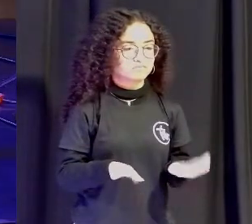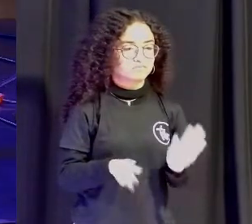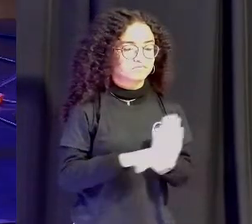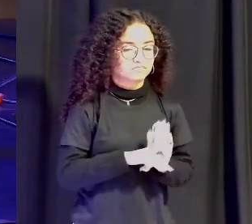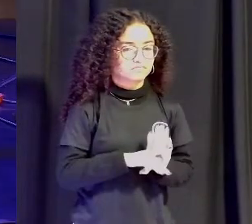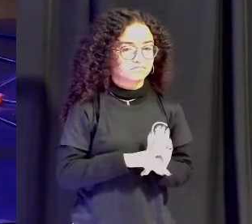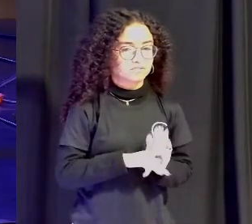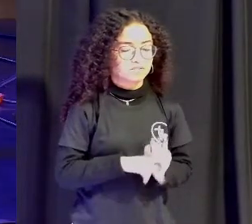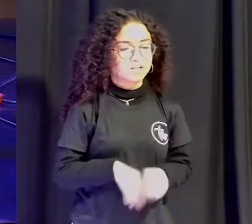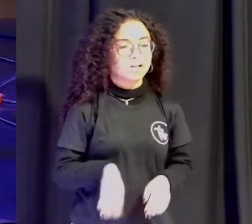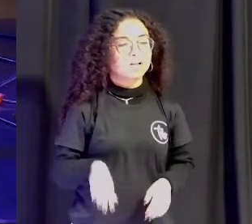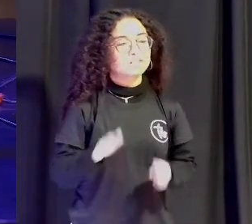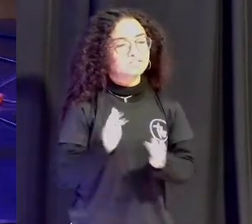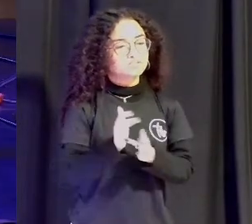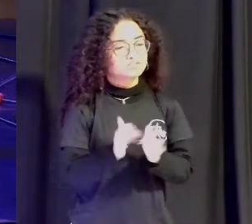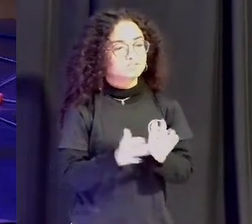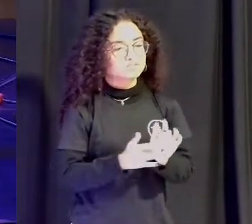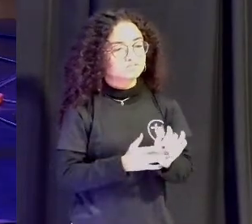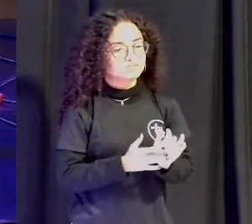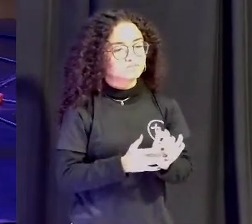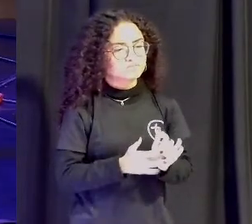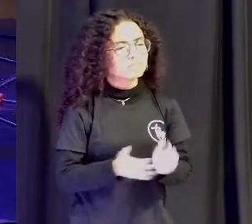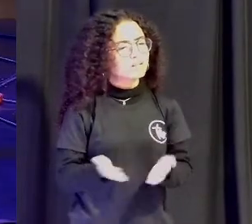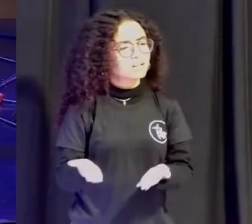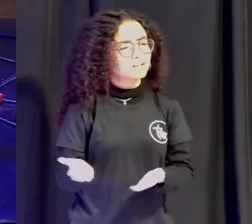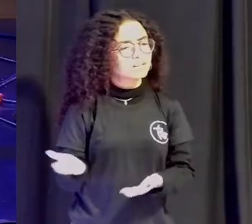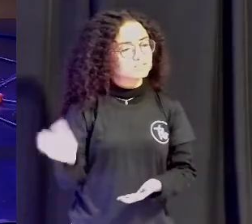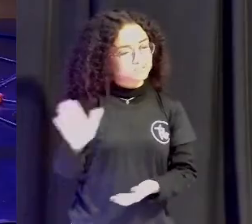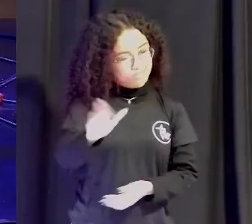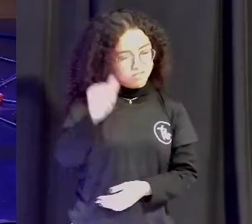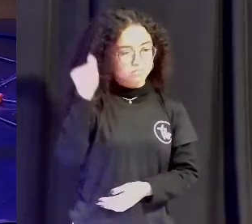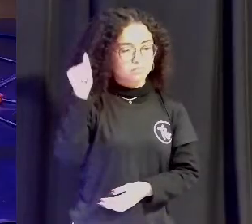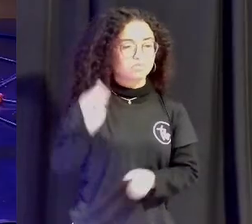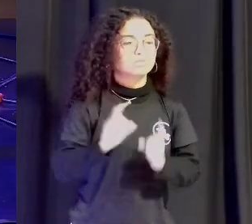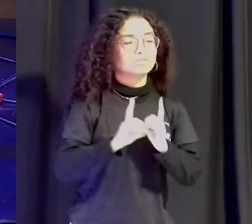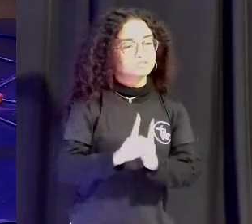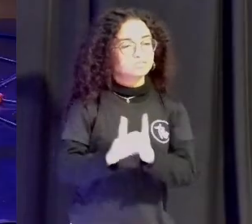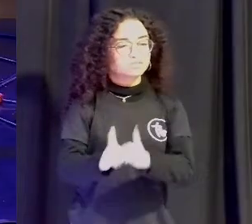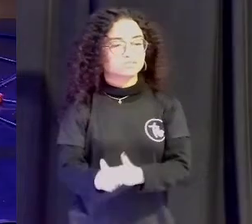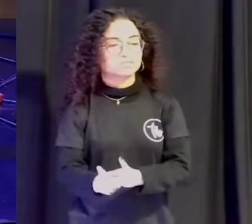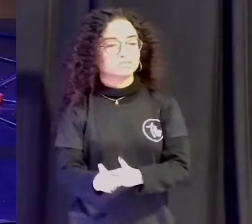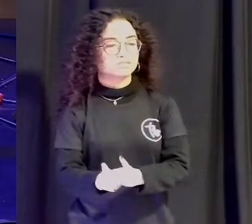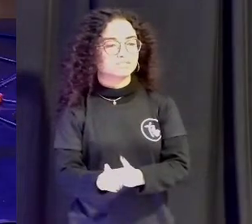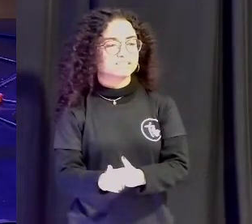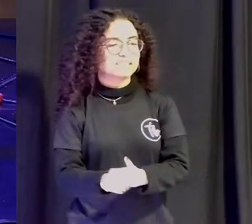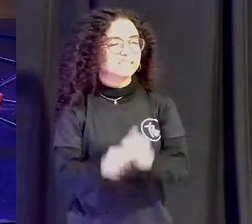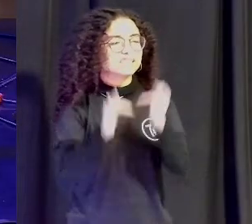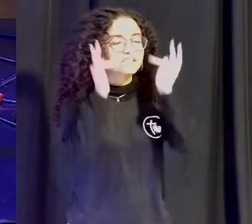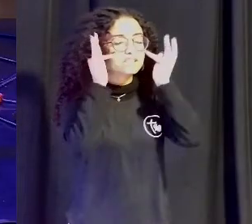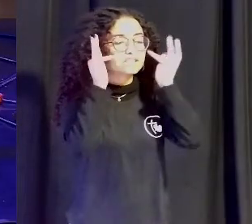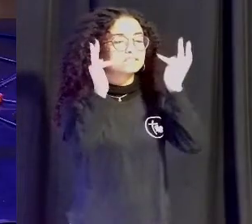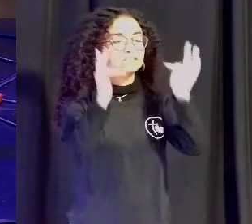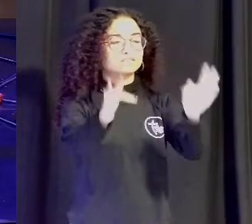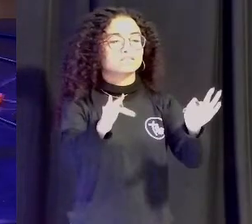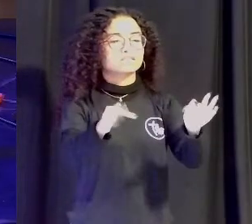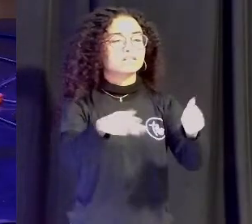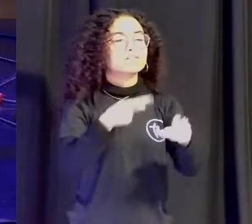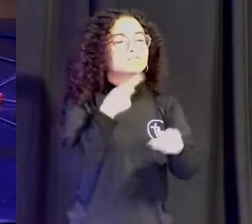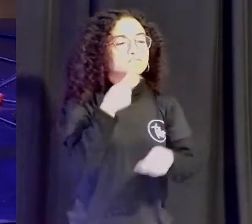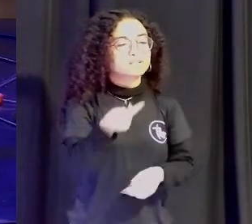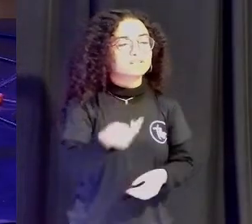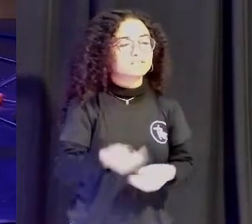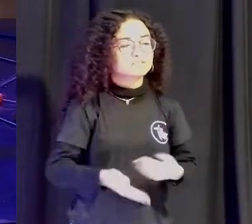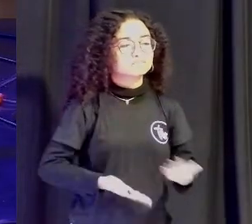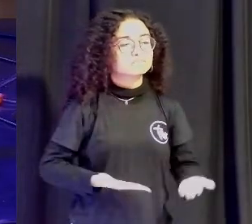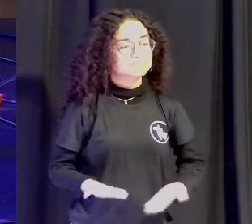Jesus chamou discípulos para serem testemunhas, para falar do seu poder, daquilo que Ele é capaz de